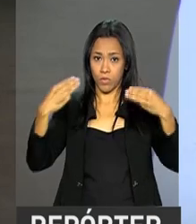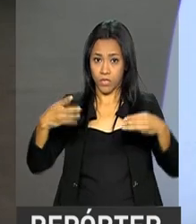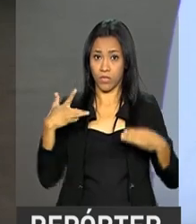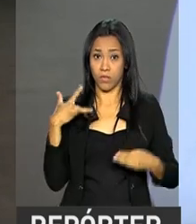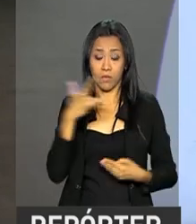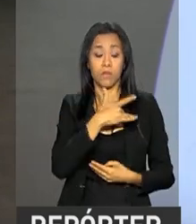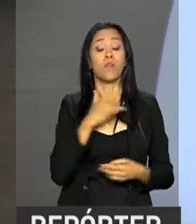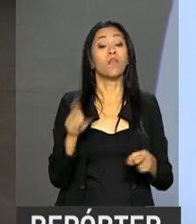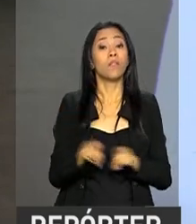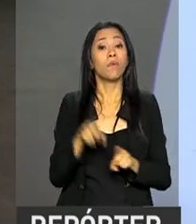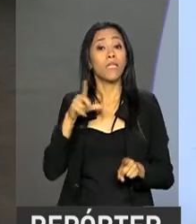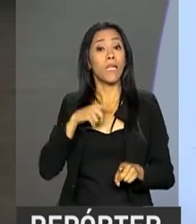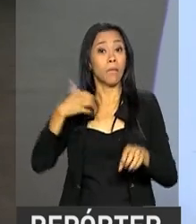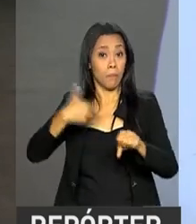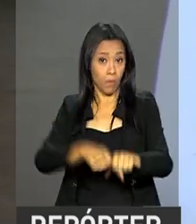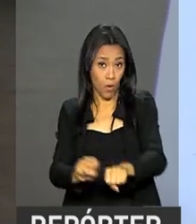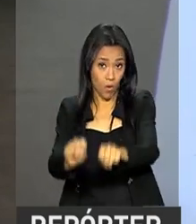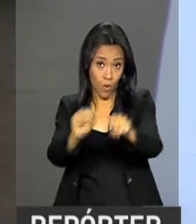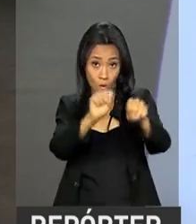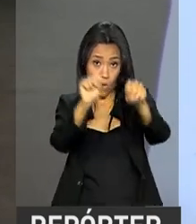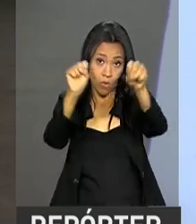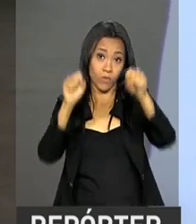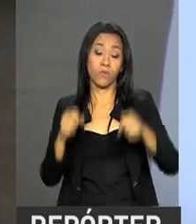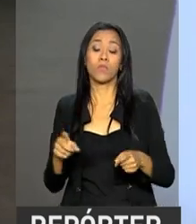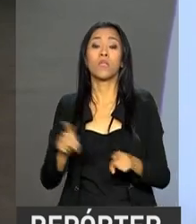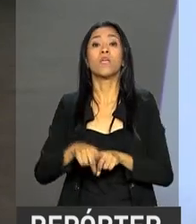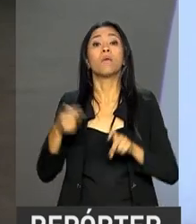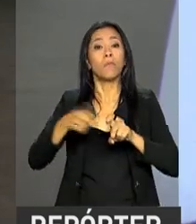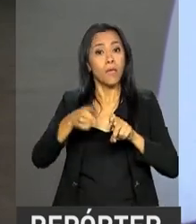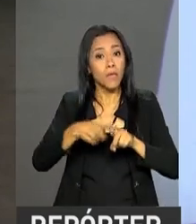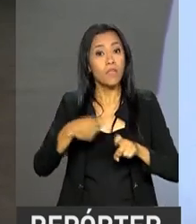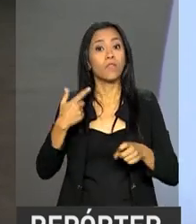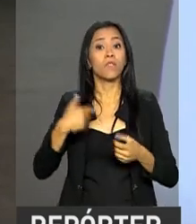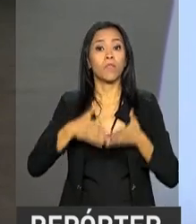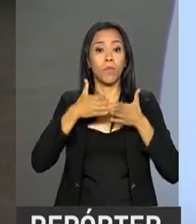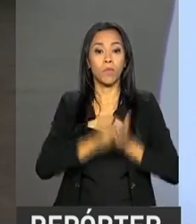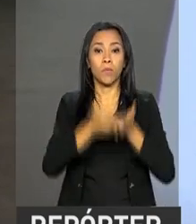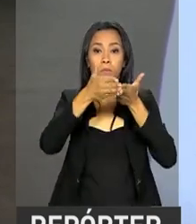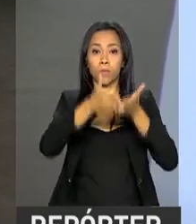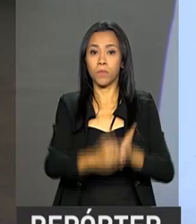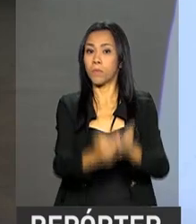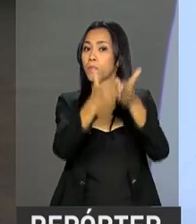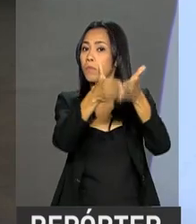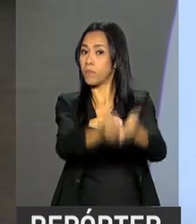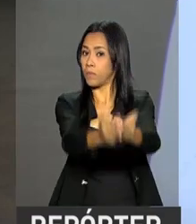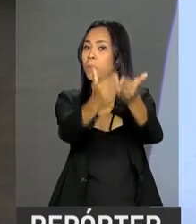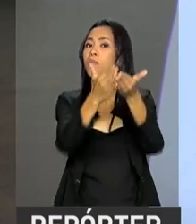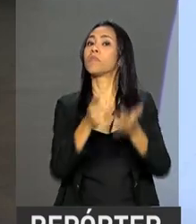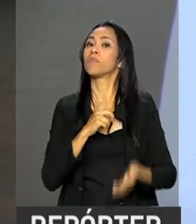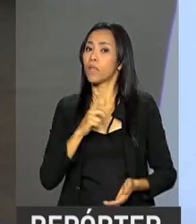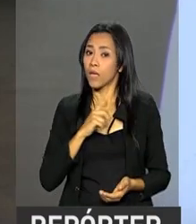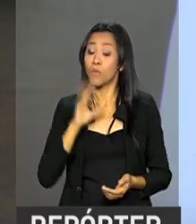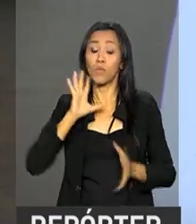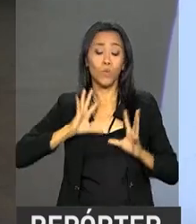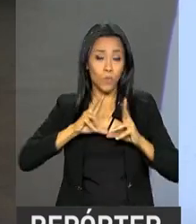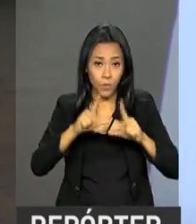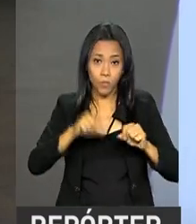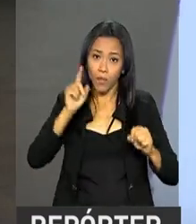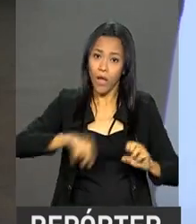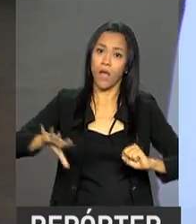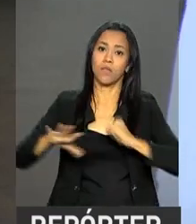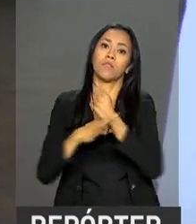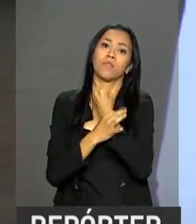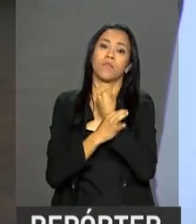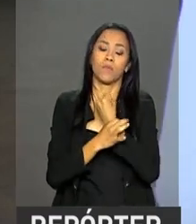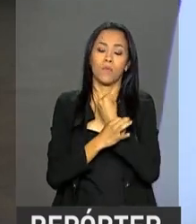conta também com motos aeromédicos e até lanchas tudo para garantir a rapidez no atendimento de mais de